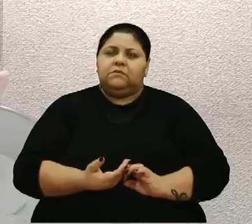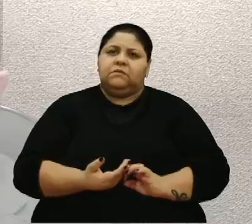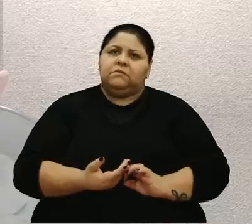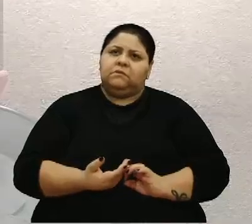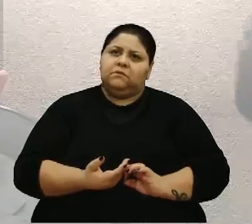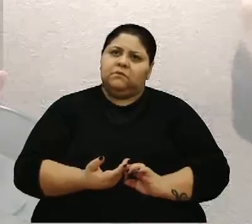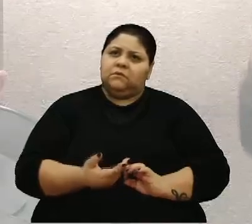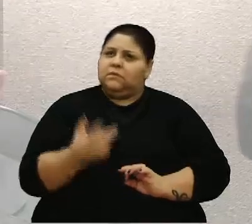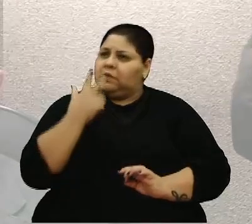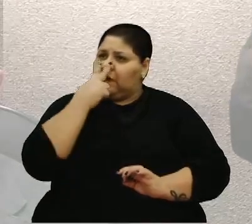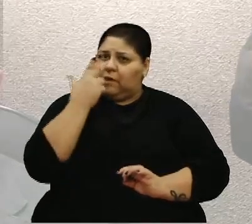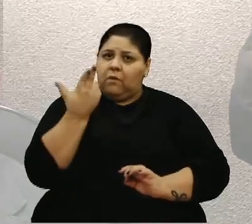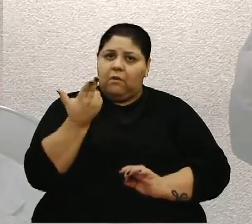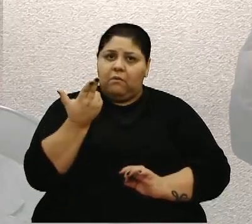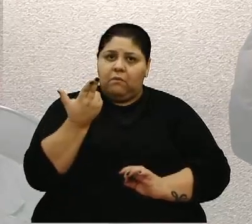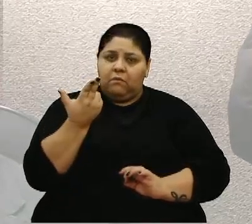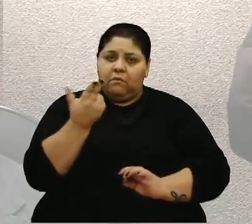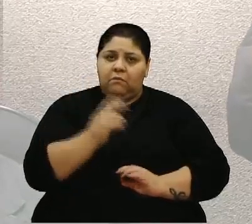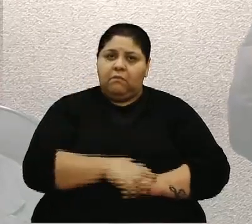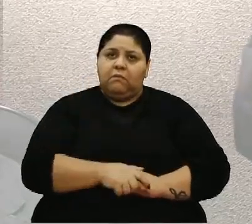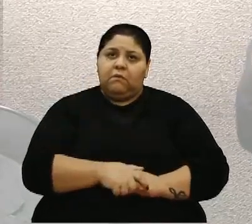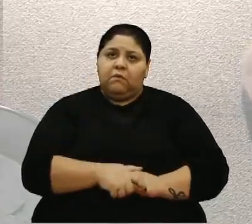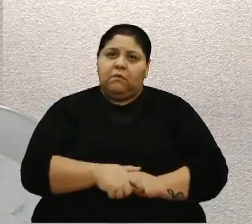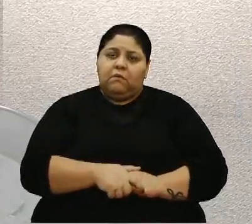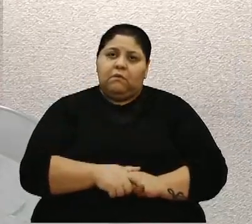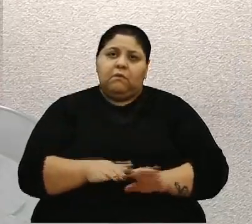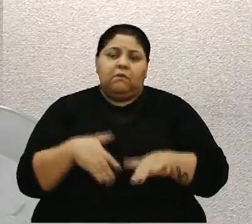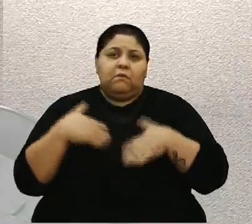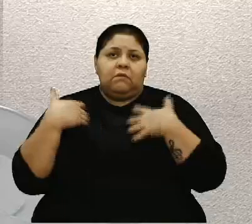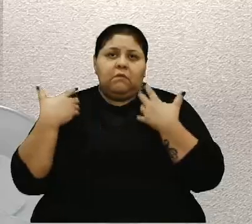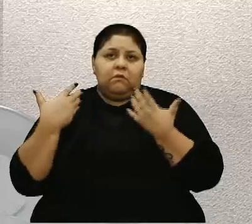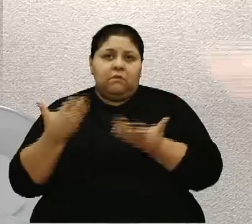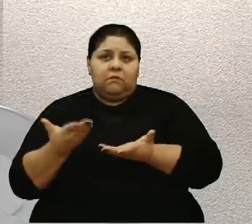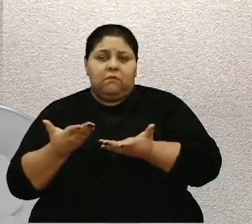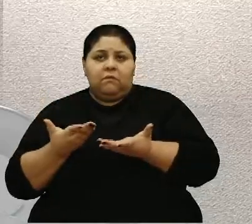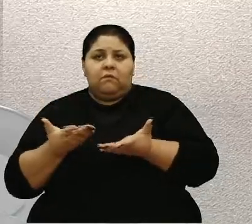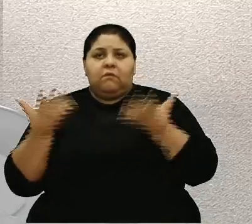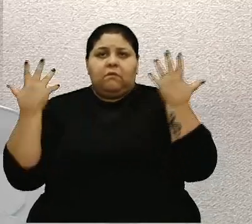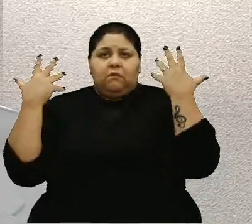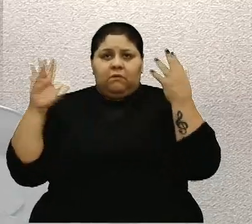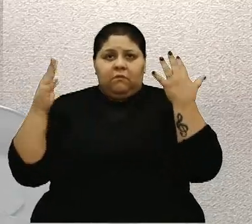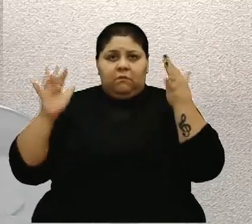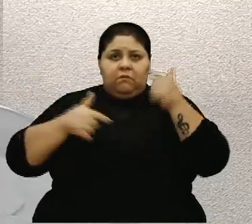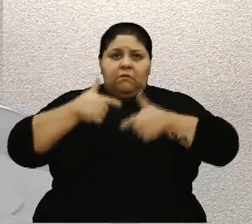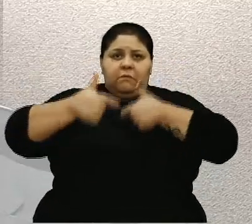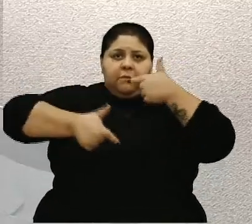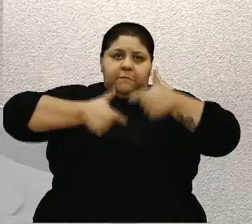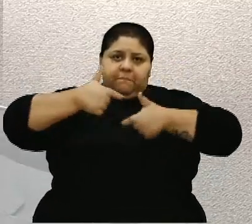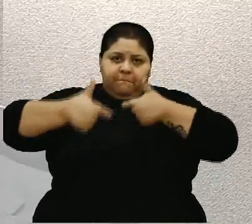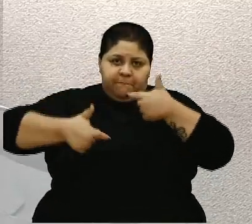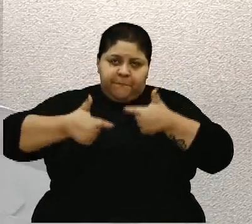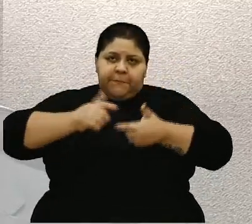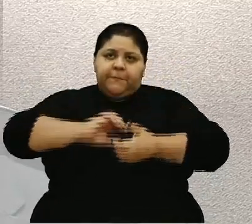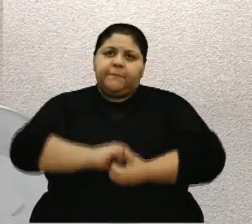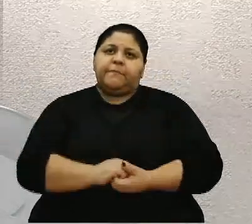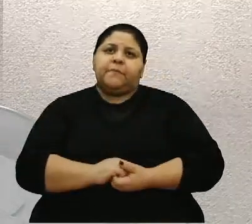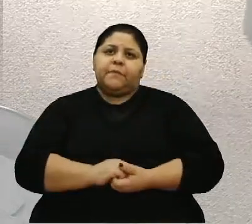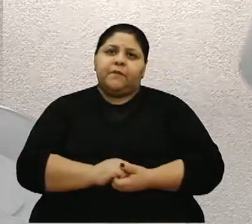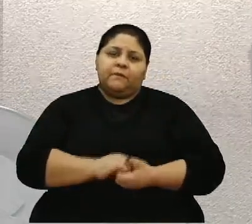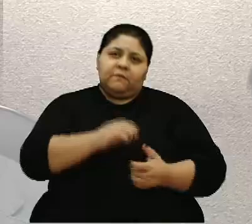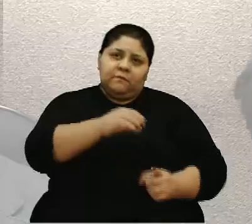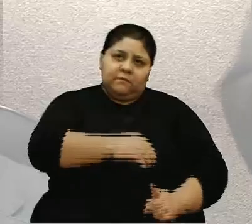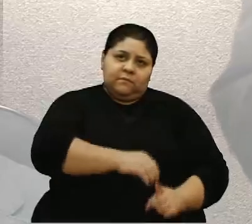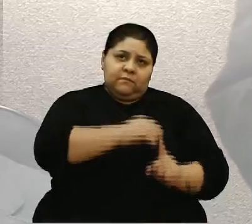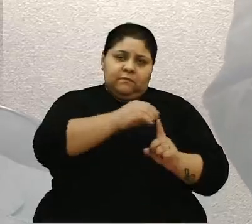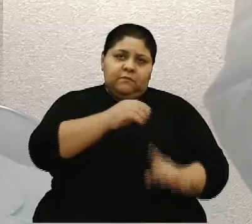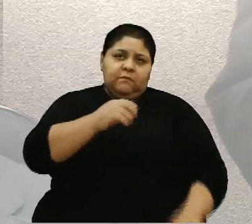É a mesma questão, né? Então, assim, parabenizo o trabalho de vocês, principalmente como o